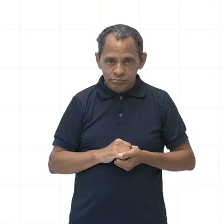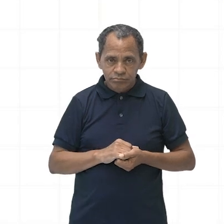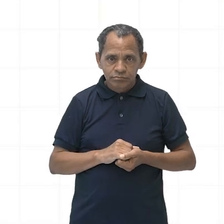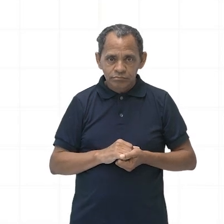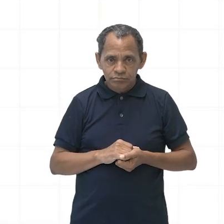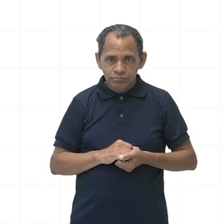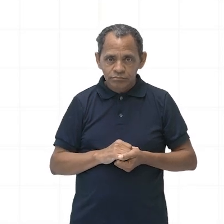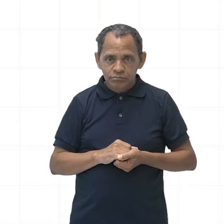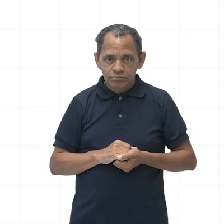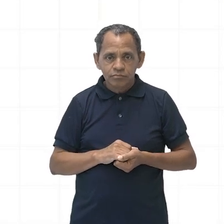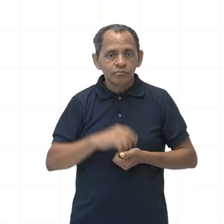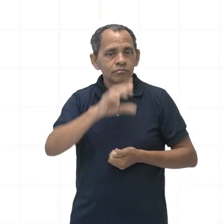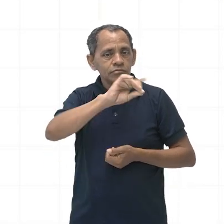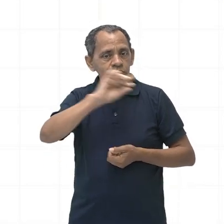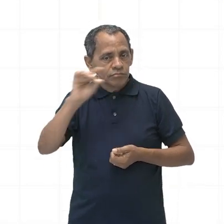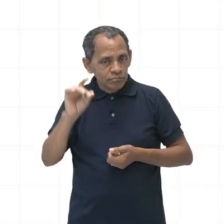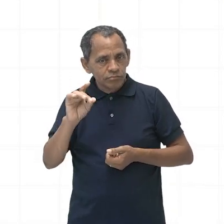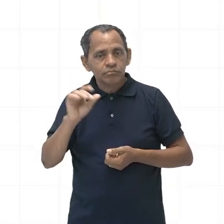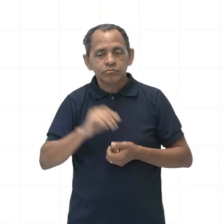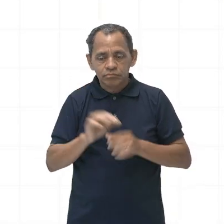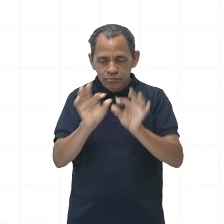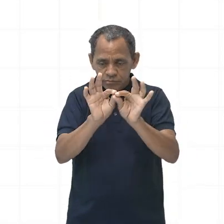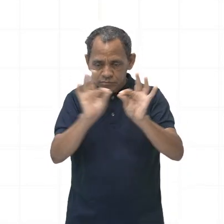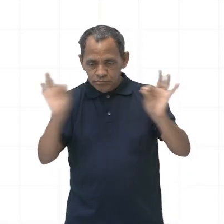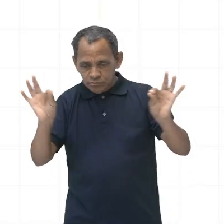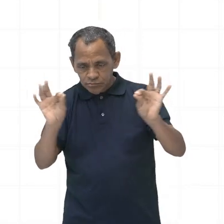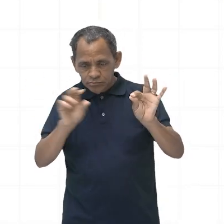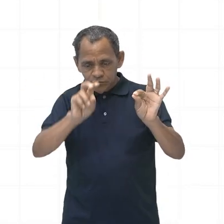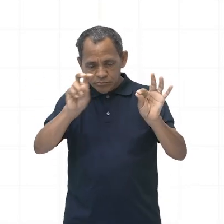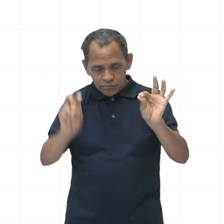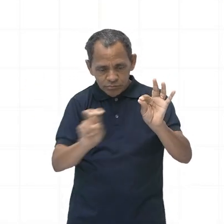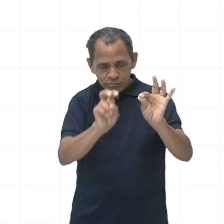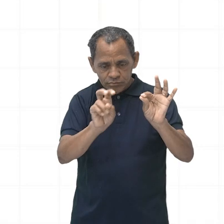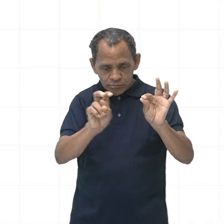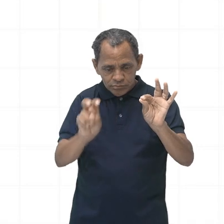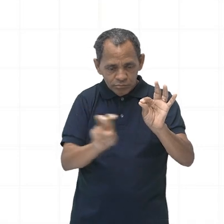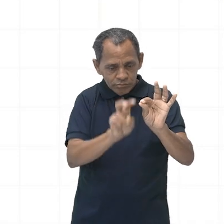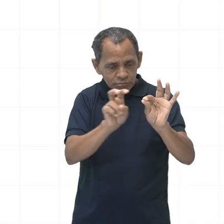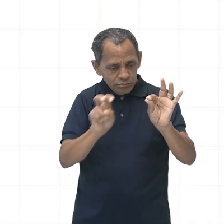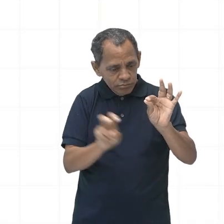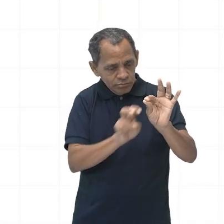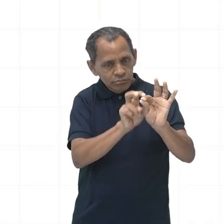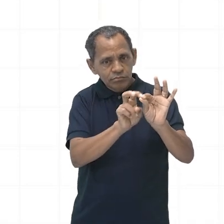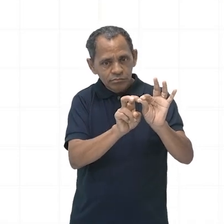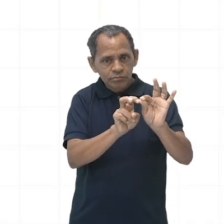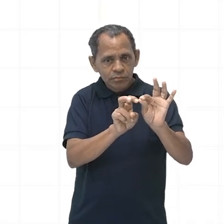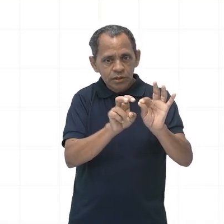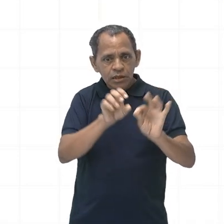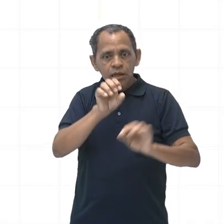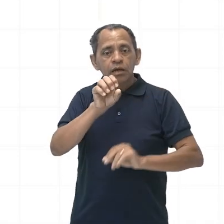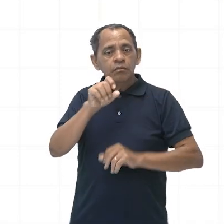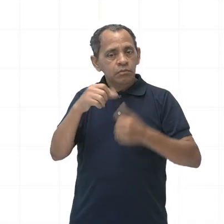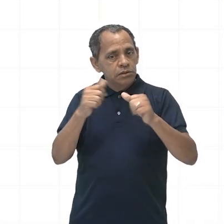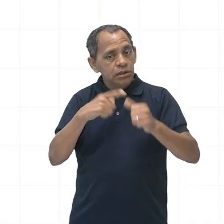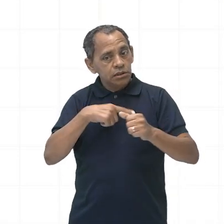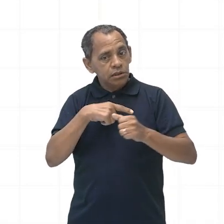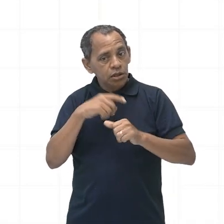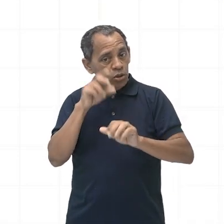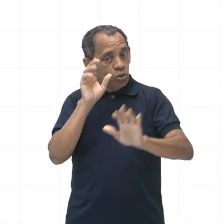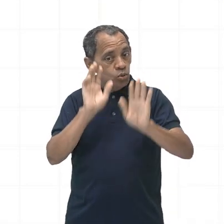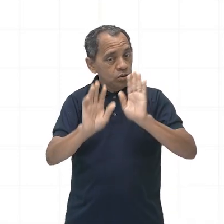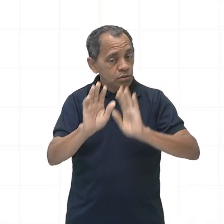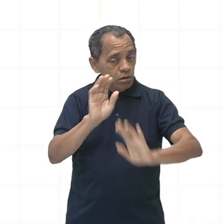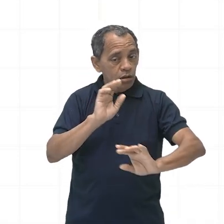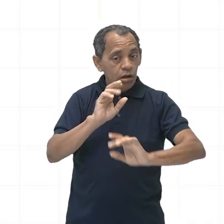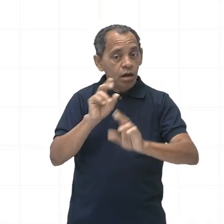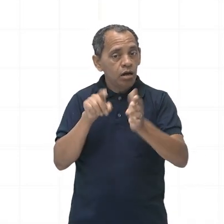que cada termo está indo de 5 em 5. Aqui, se você não tivesse esse cuidado em verificar a escala,